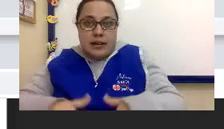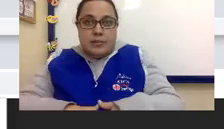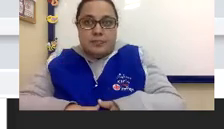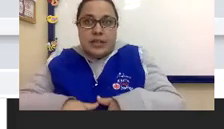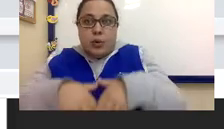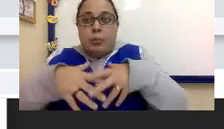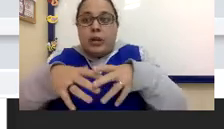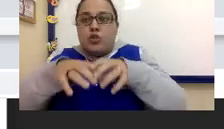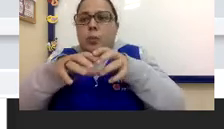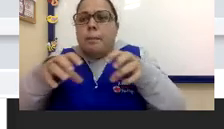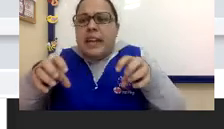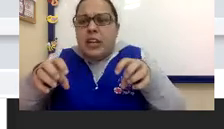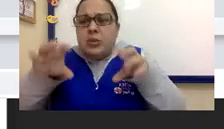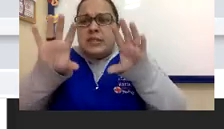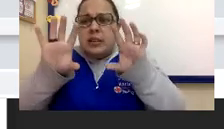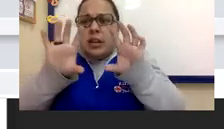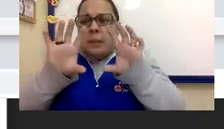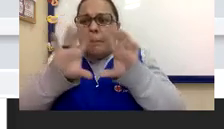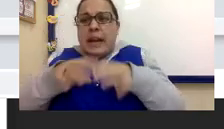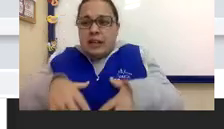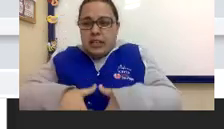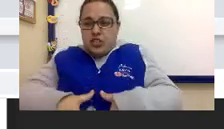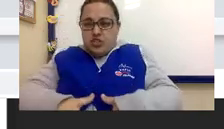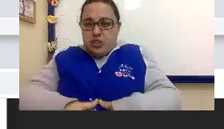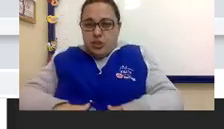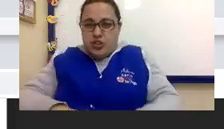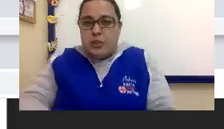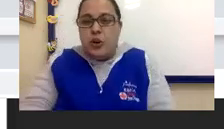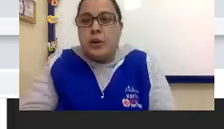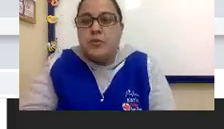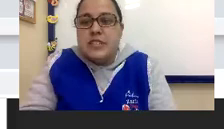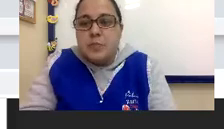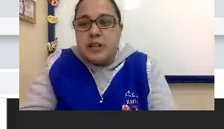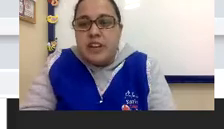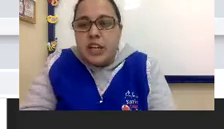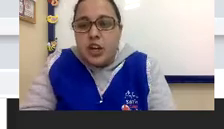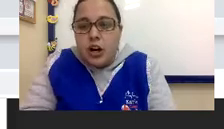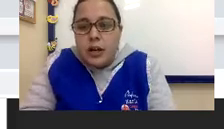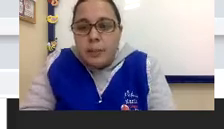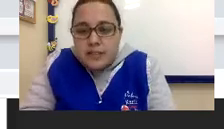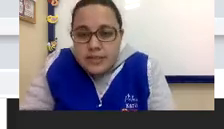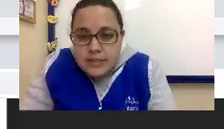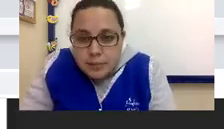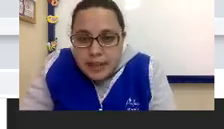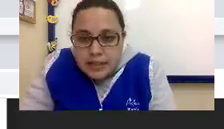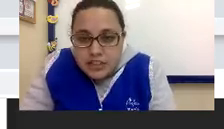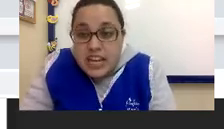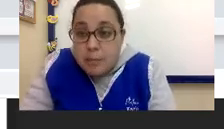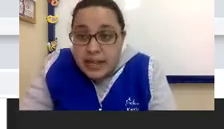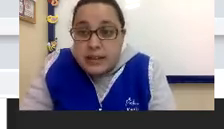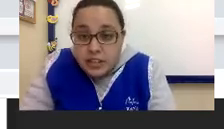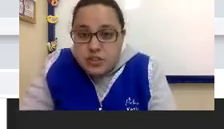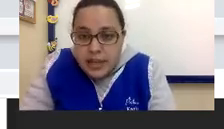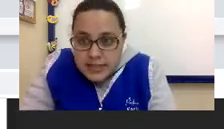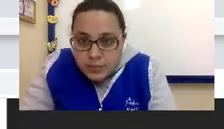sei, um negócio comprido, assim, bem grande no nosso abdômen, como vocês podem ver aqui, ó, parece uma tripa bem grande, e ele